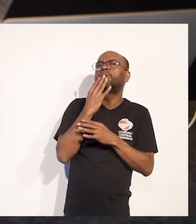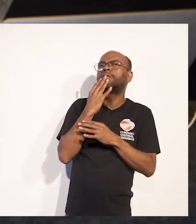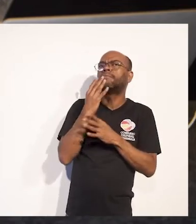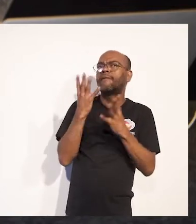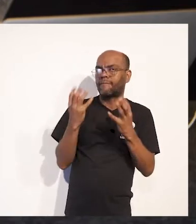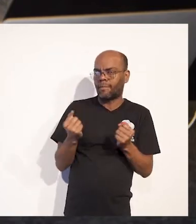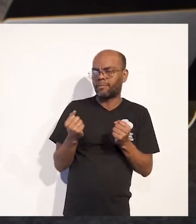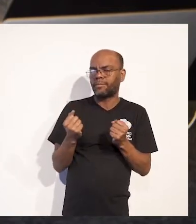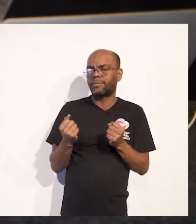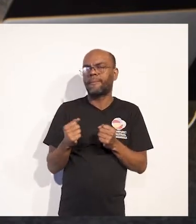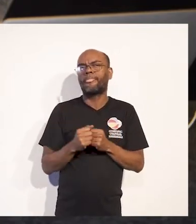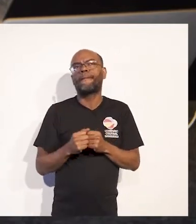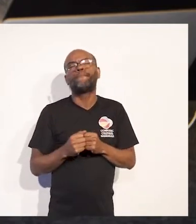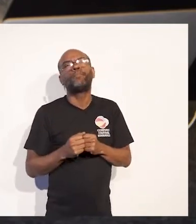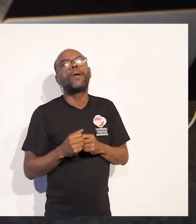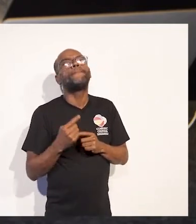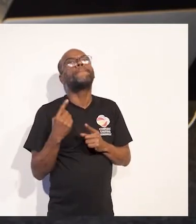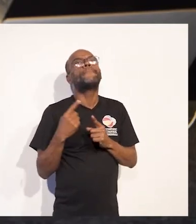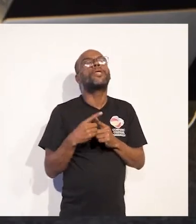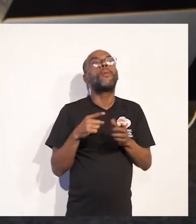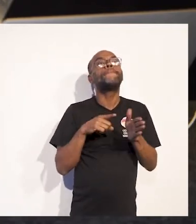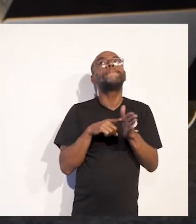lá? Então a gente tem a seguinte questão.